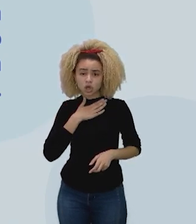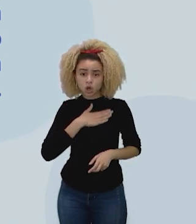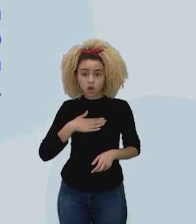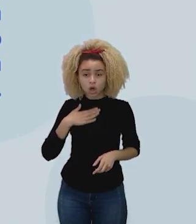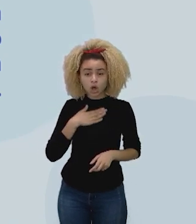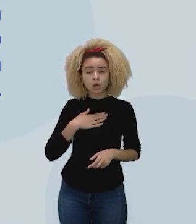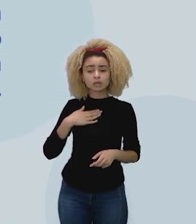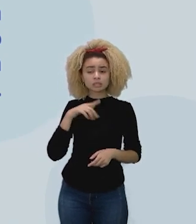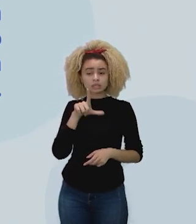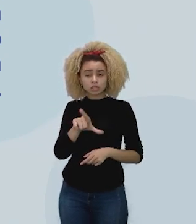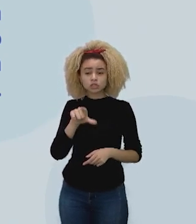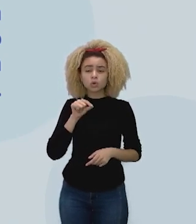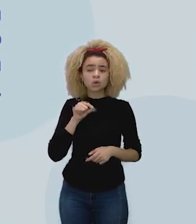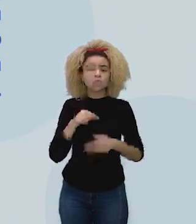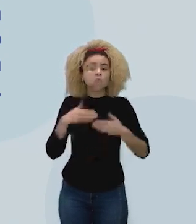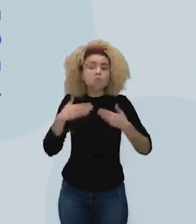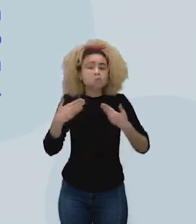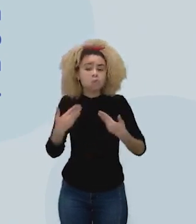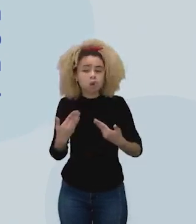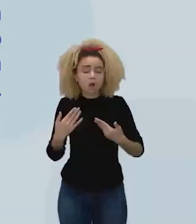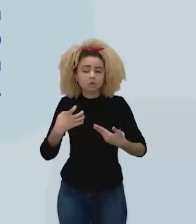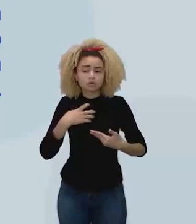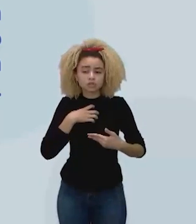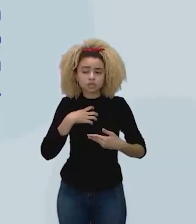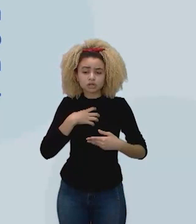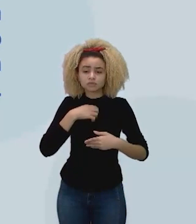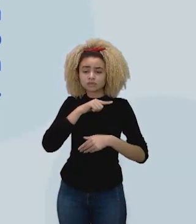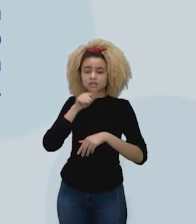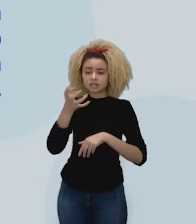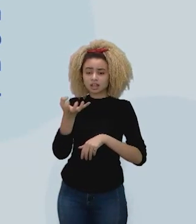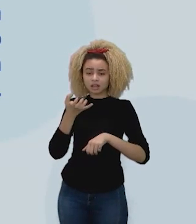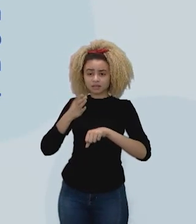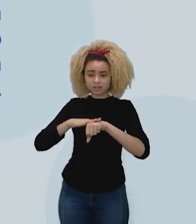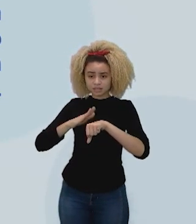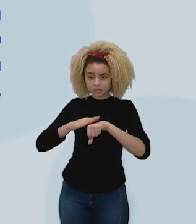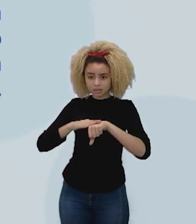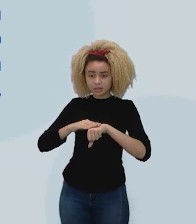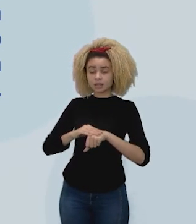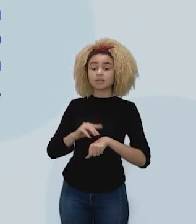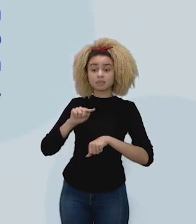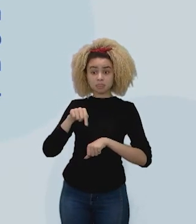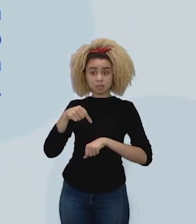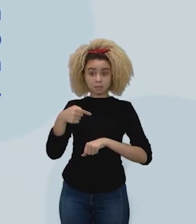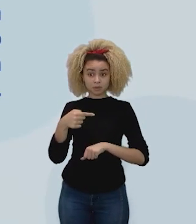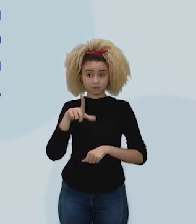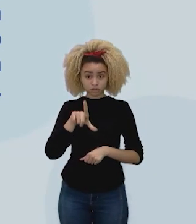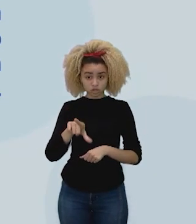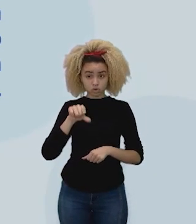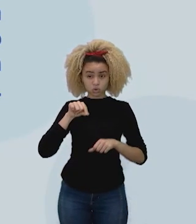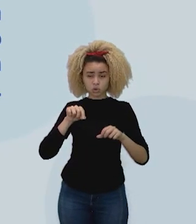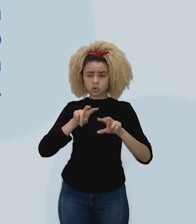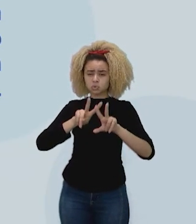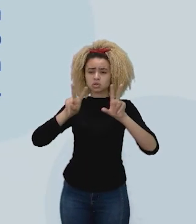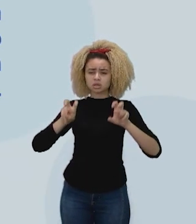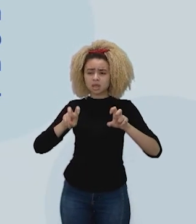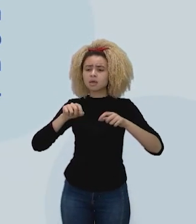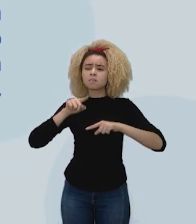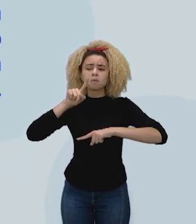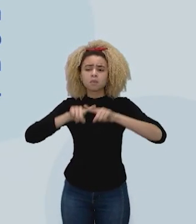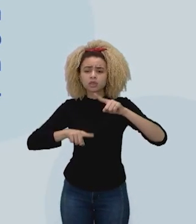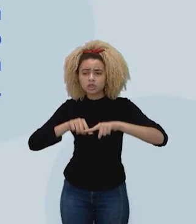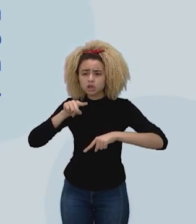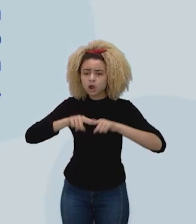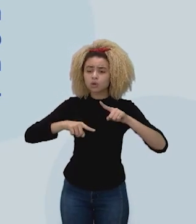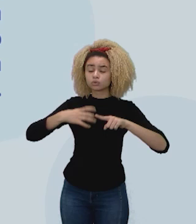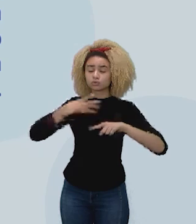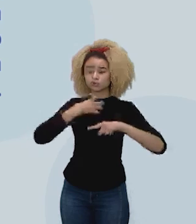escolham aí de que maneira vocês gostariam de produzir um objeto artístico e depois de vocês escolherem o tema, que material, que forma que você quer